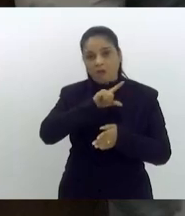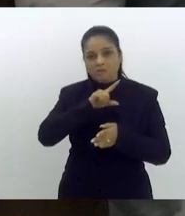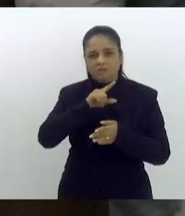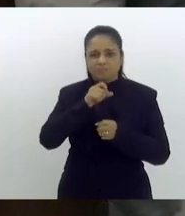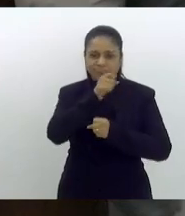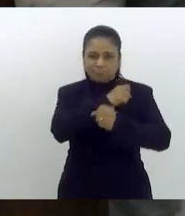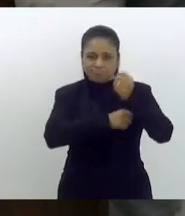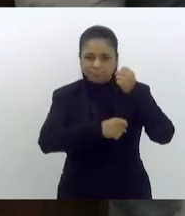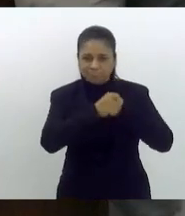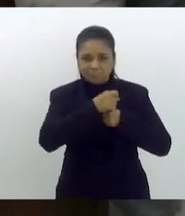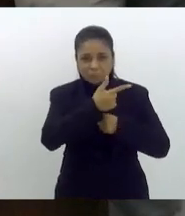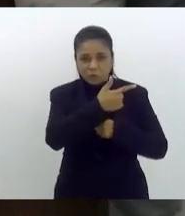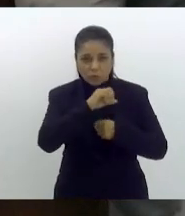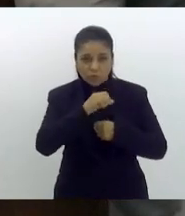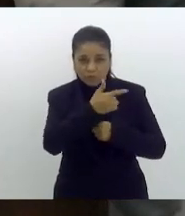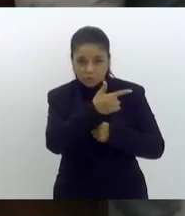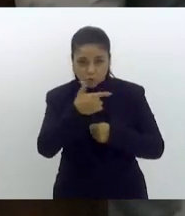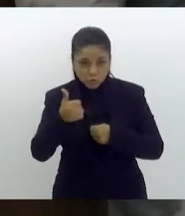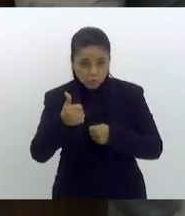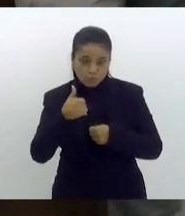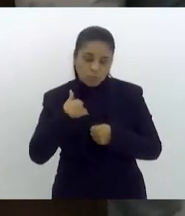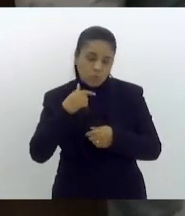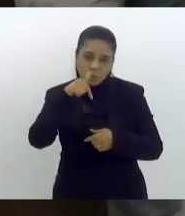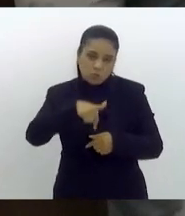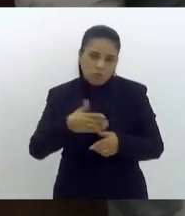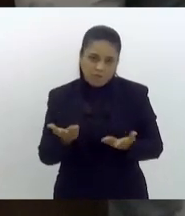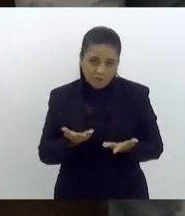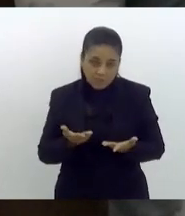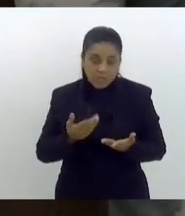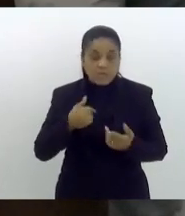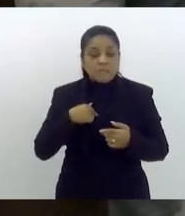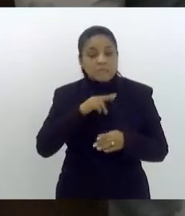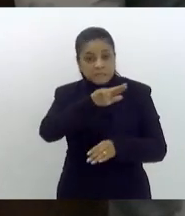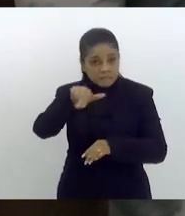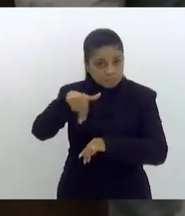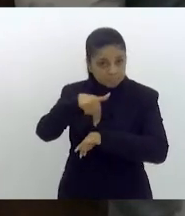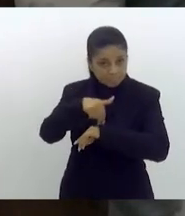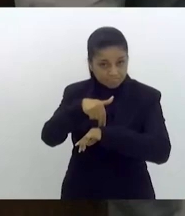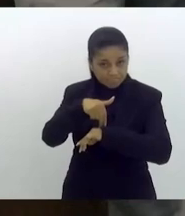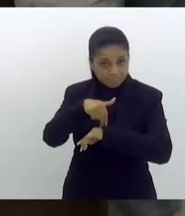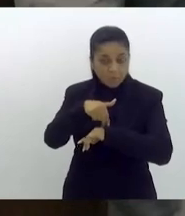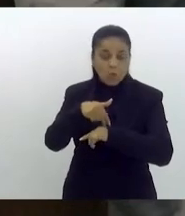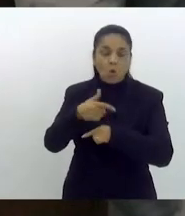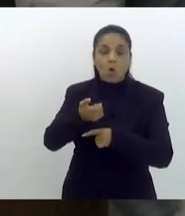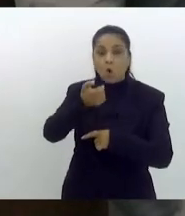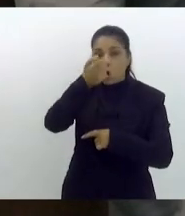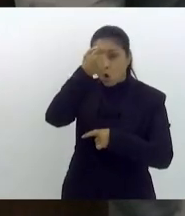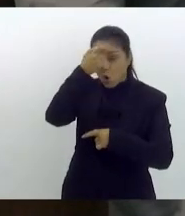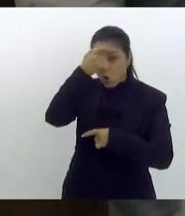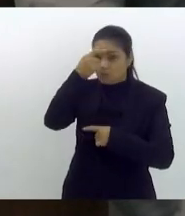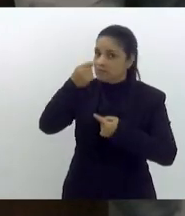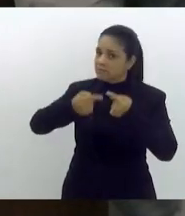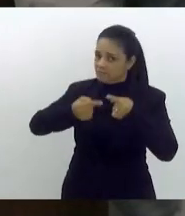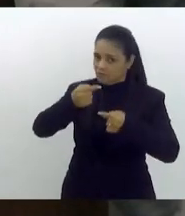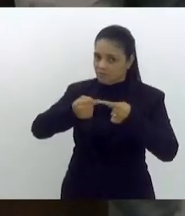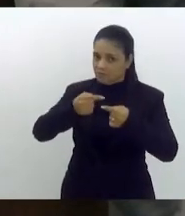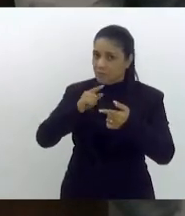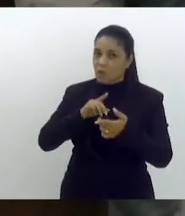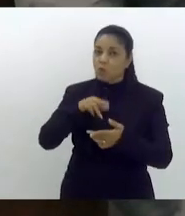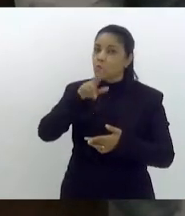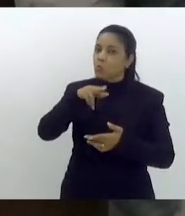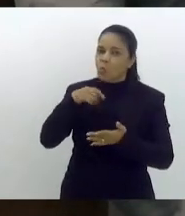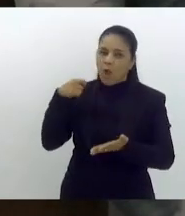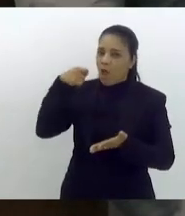sinto muito à vontade para dizer que se estivesse estaria discutindo a conscientização e nunca a imposição